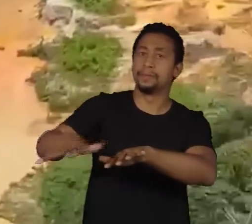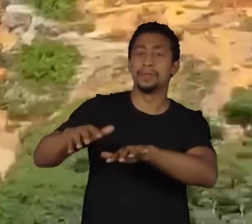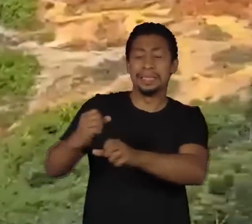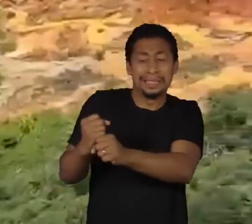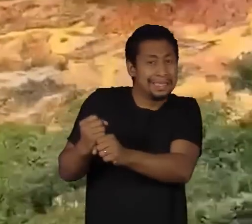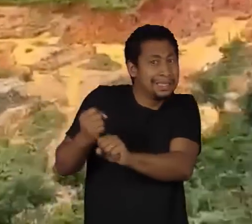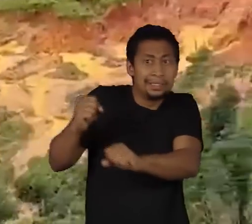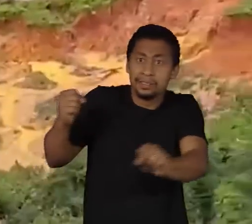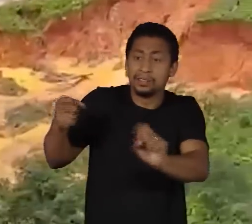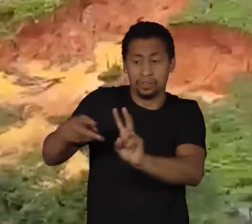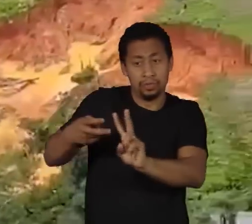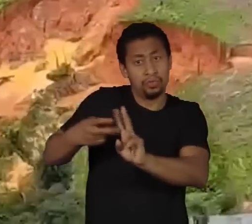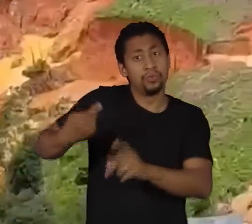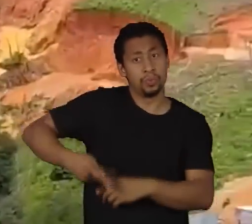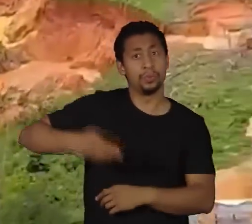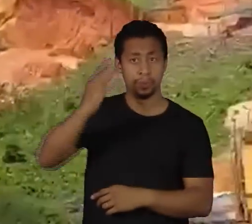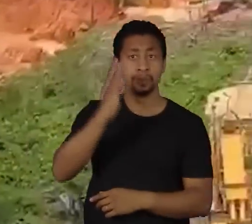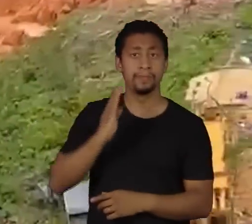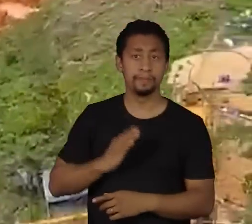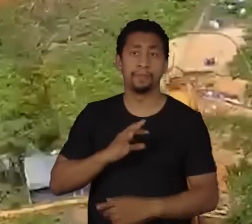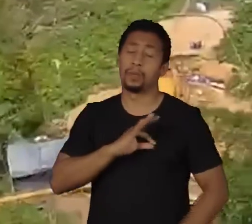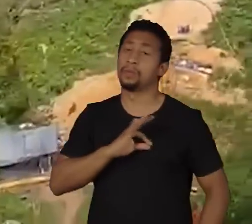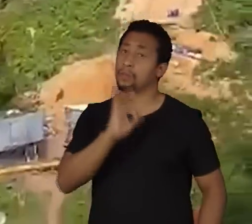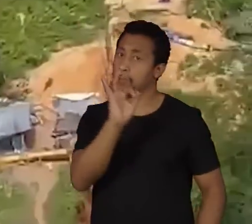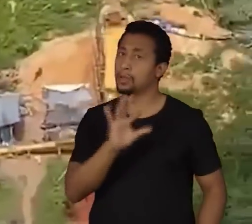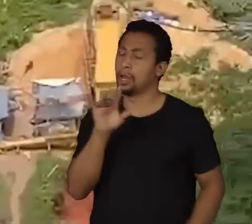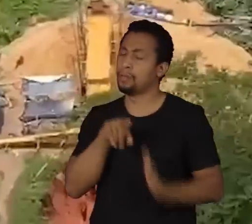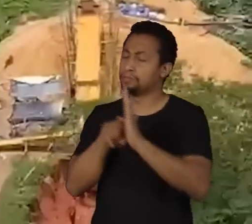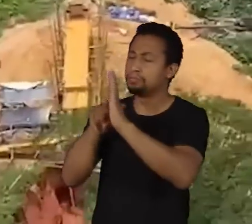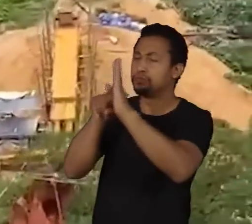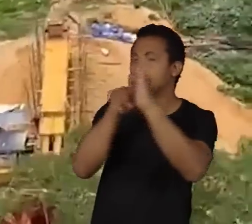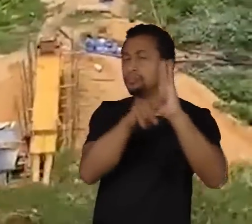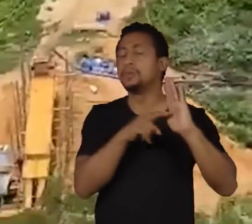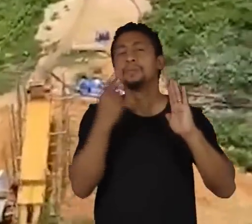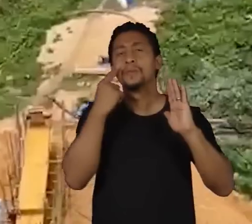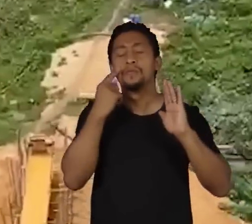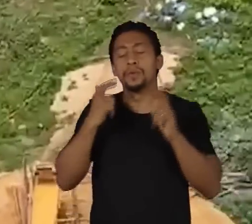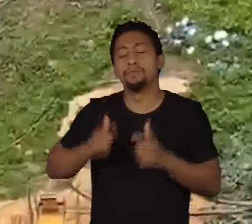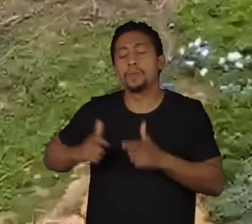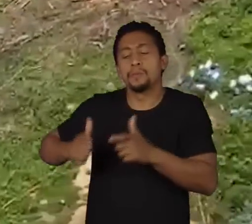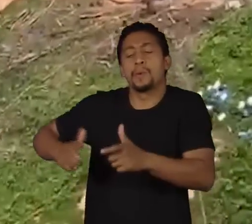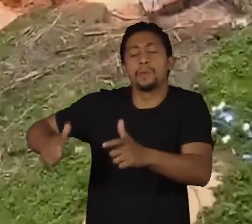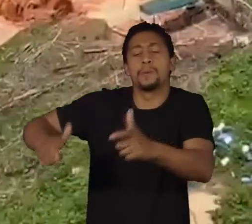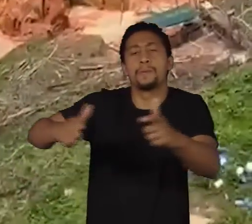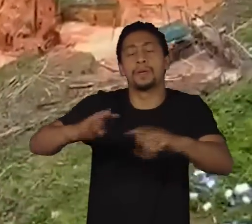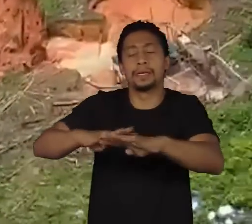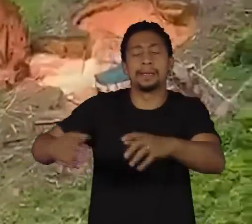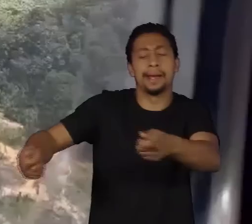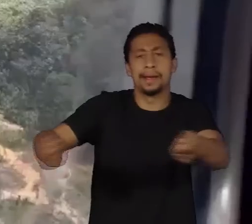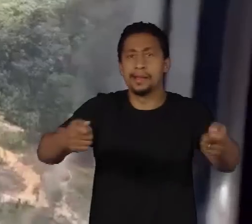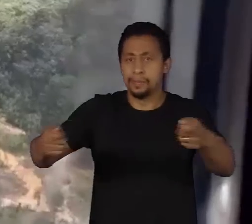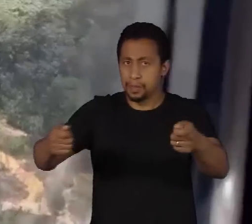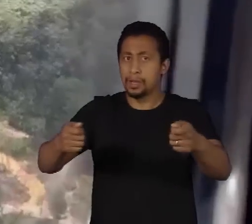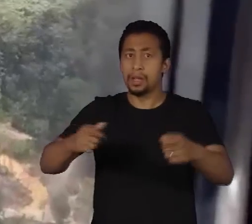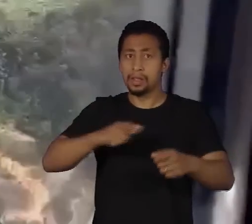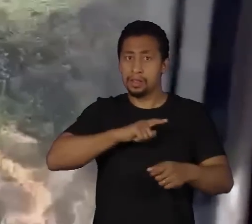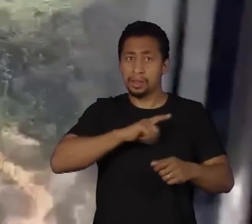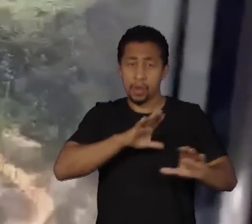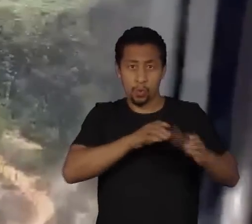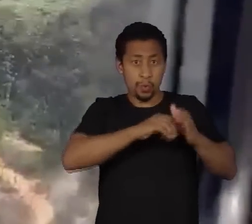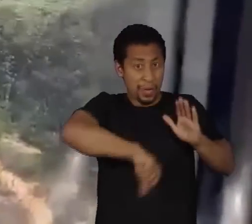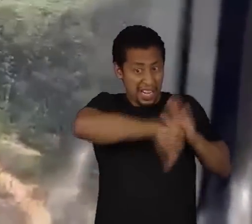território indígena do país. A Polícia Federal investiga se os pontos de garimpo são mantidos por integrantes de